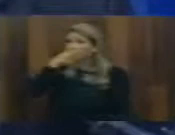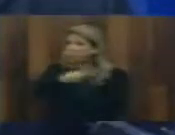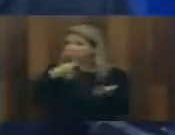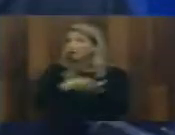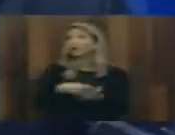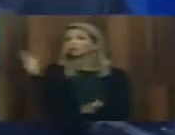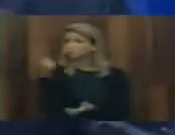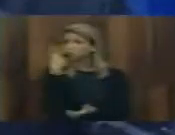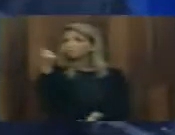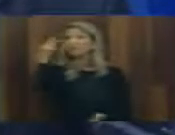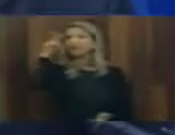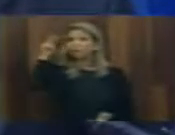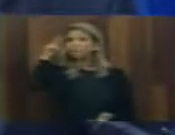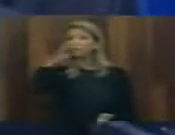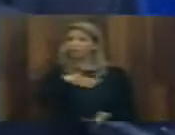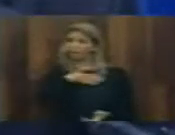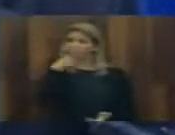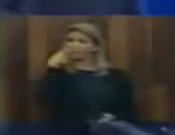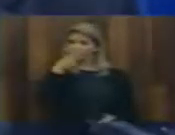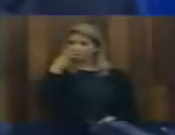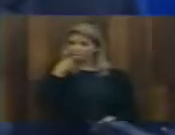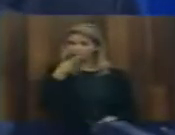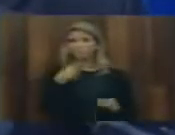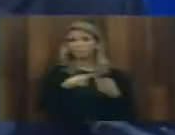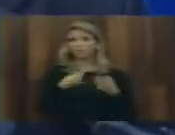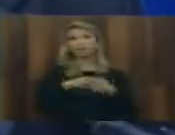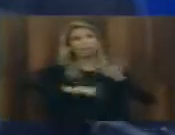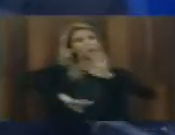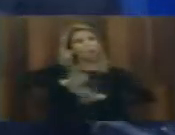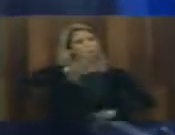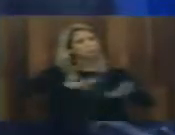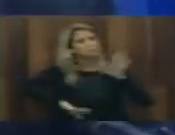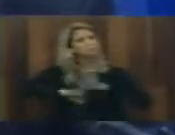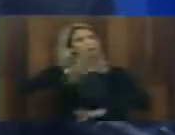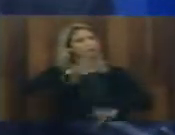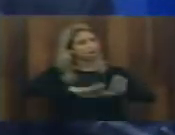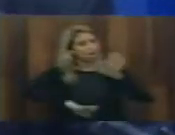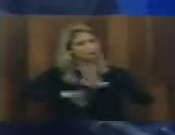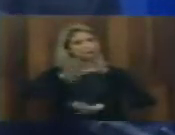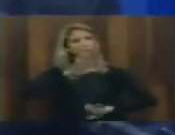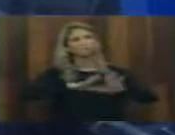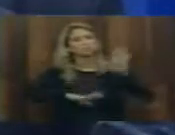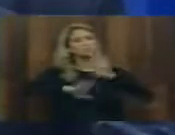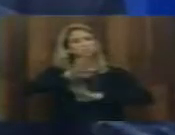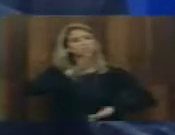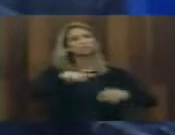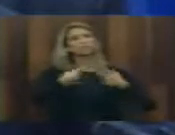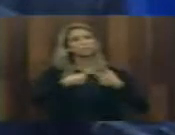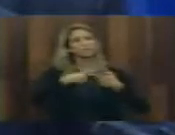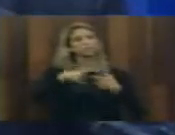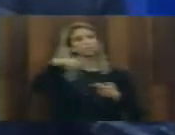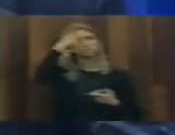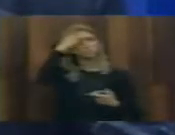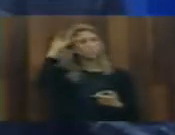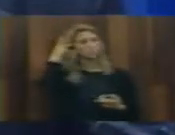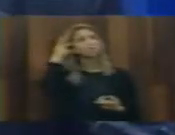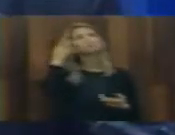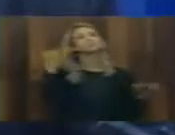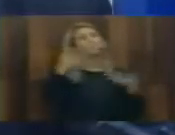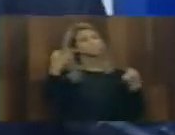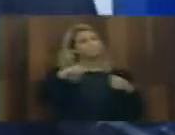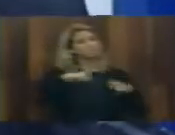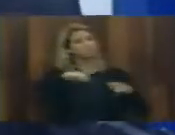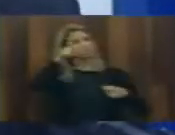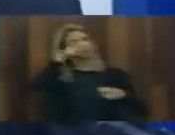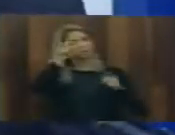falando. Cuidado que os espinhos que estão colocando para o povo, essas pessoas vão pisar em cima. Boa noite a